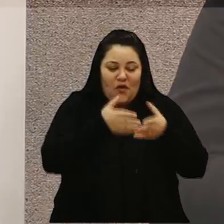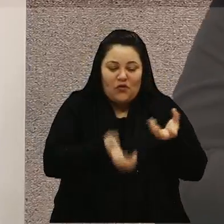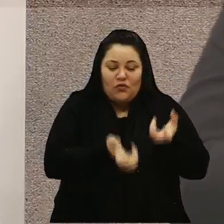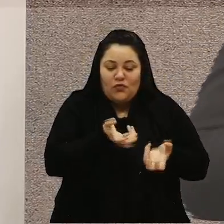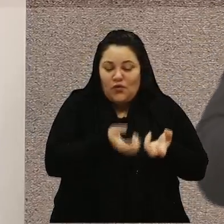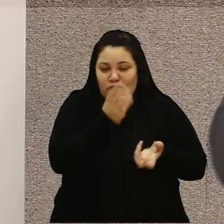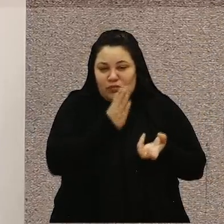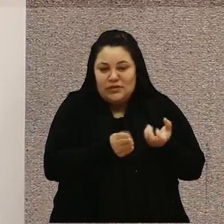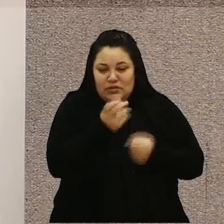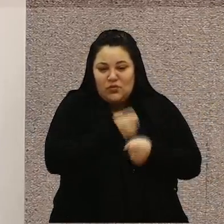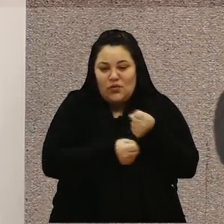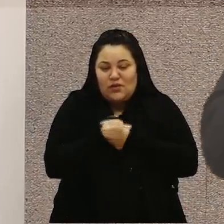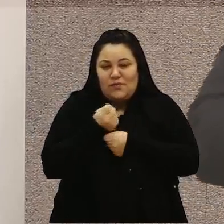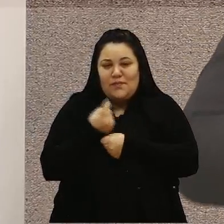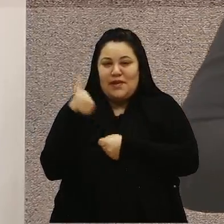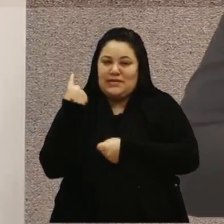passado.